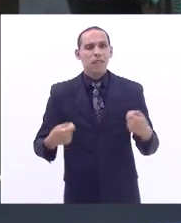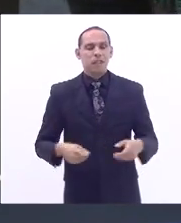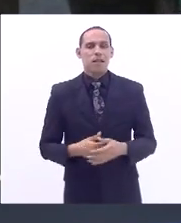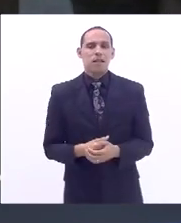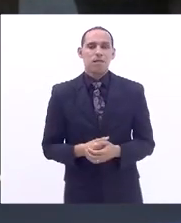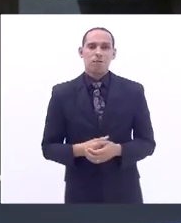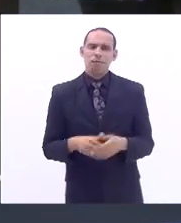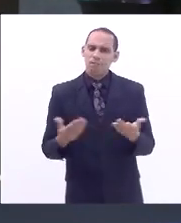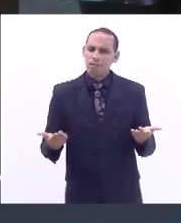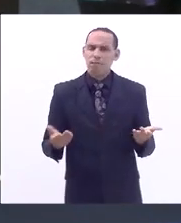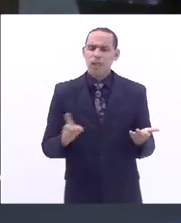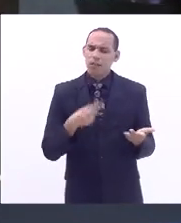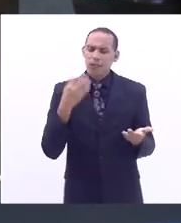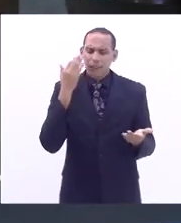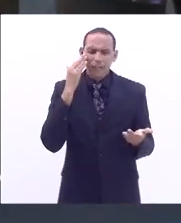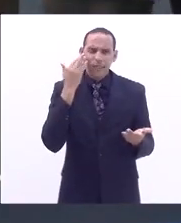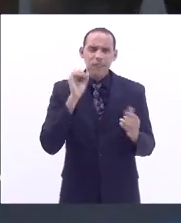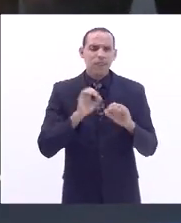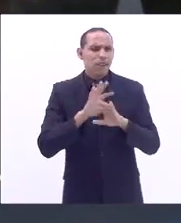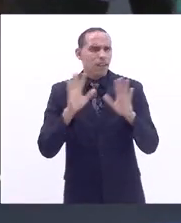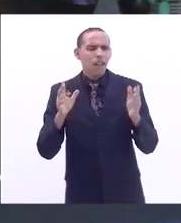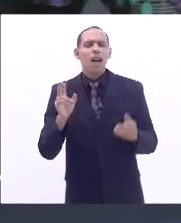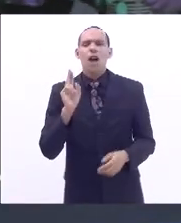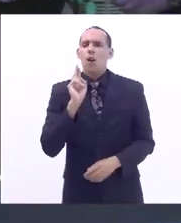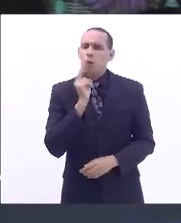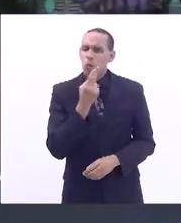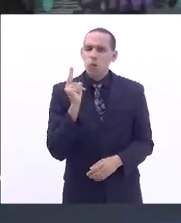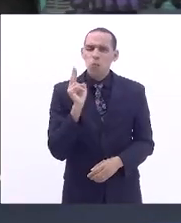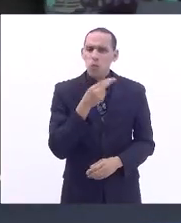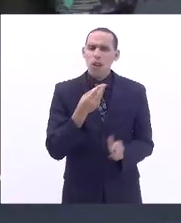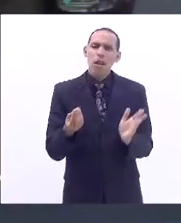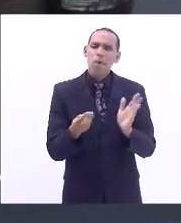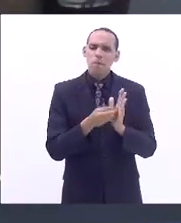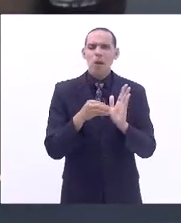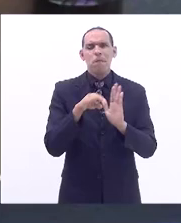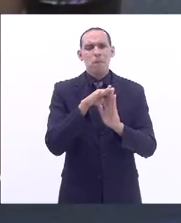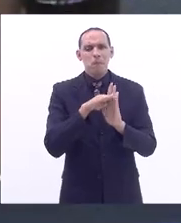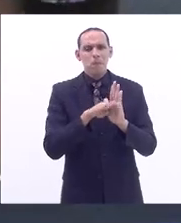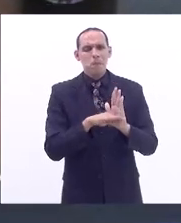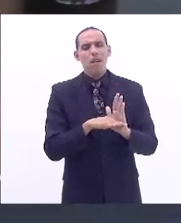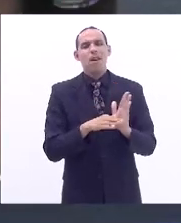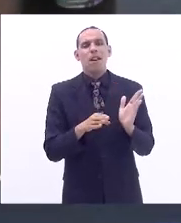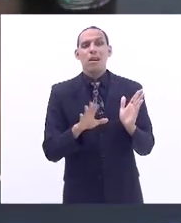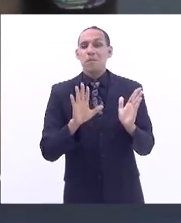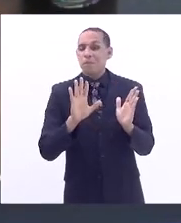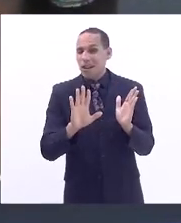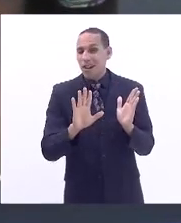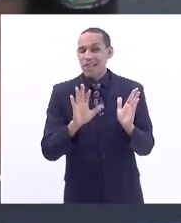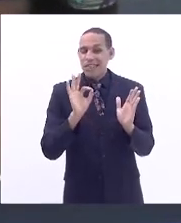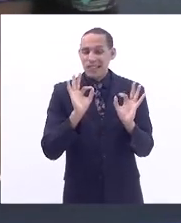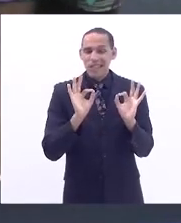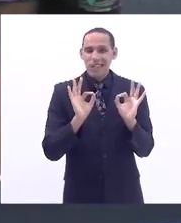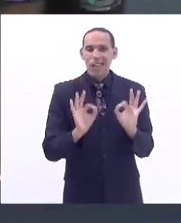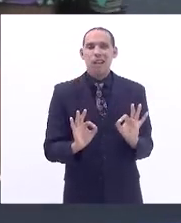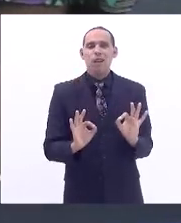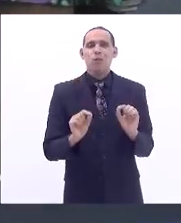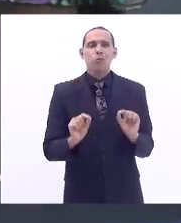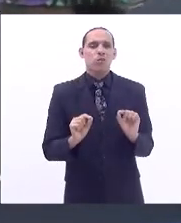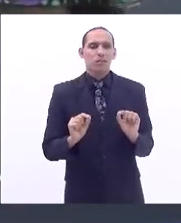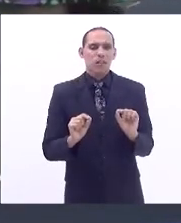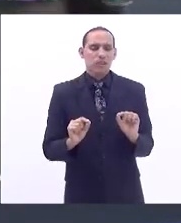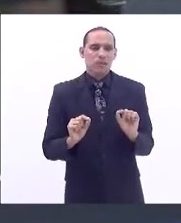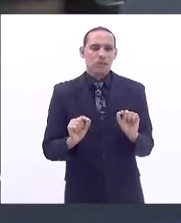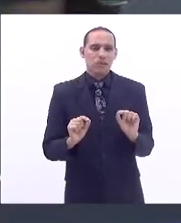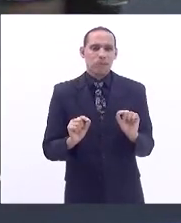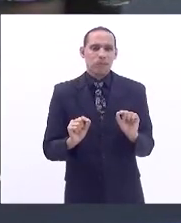então assim claro que a gente entende da urgência de co um lindo dia tudo isso mas o correto mesmo é